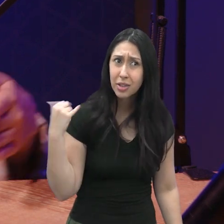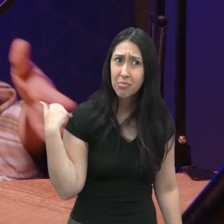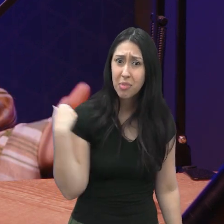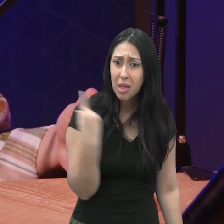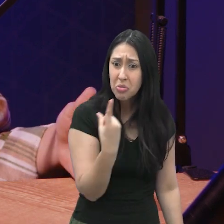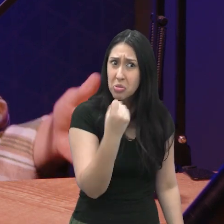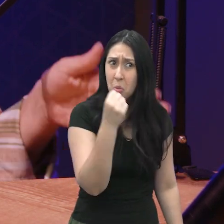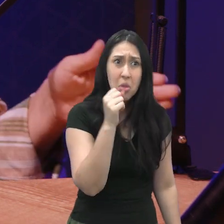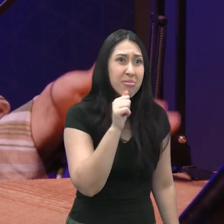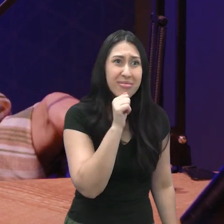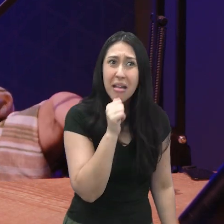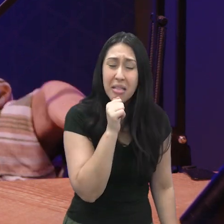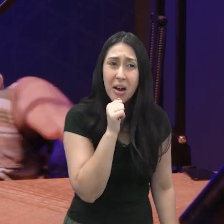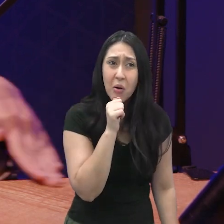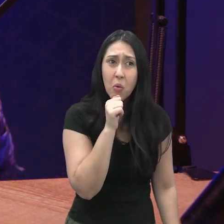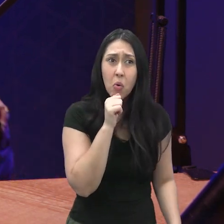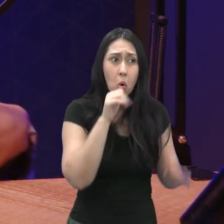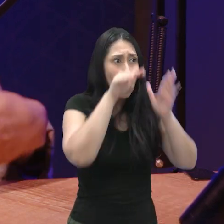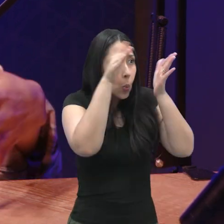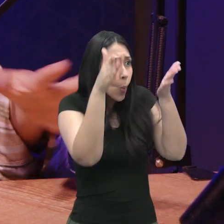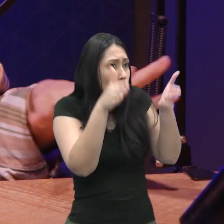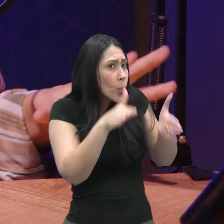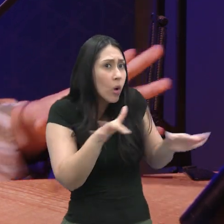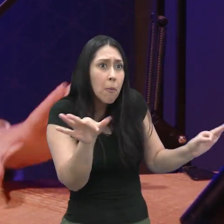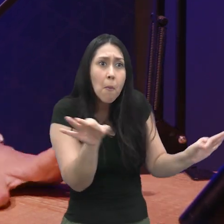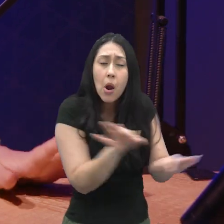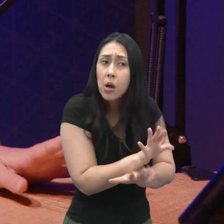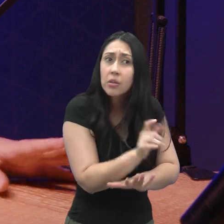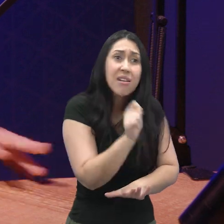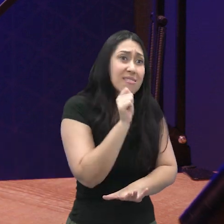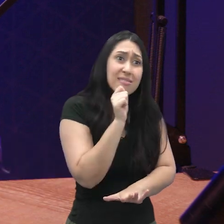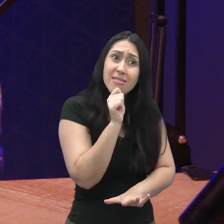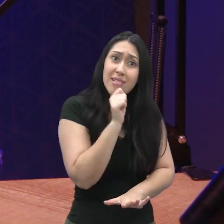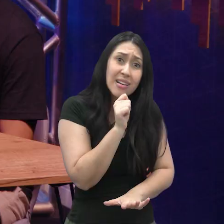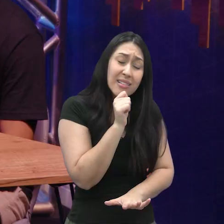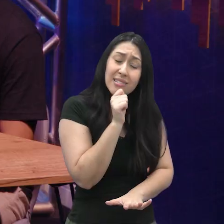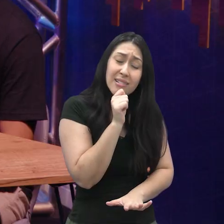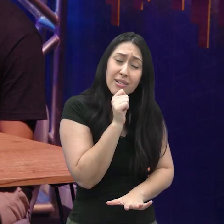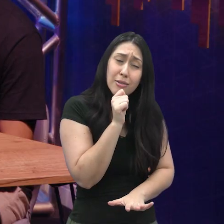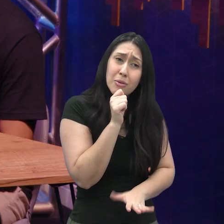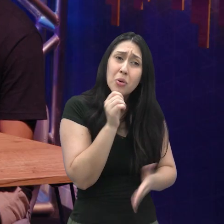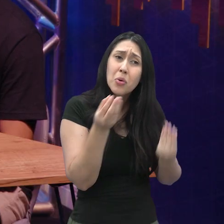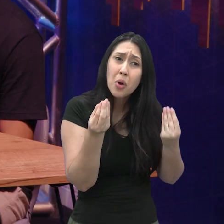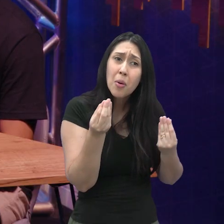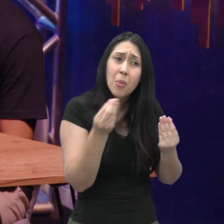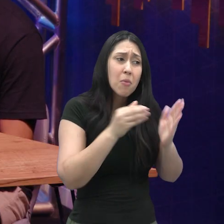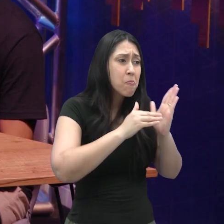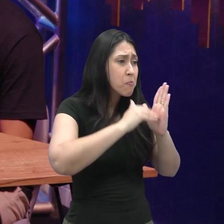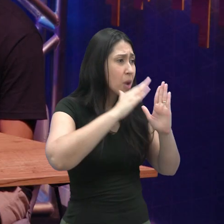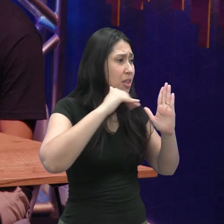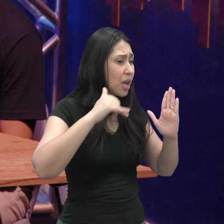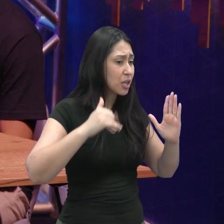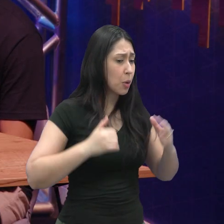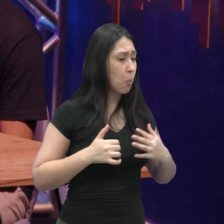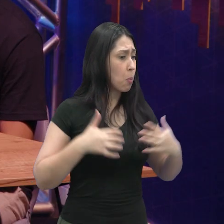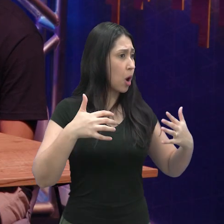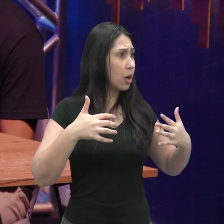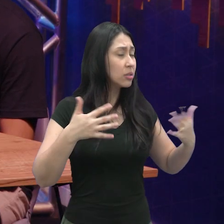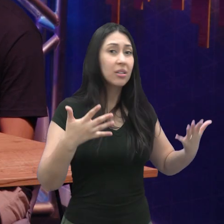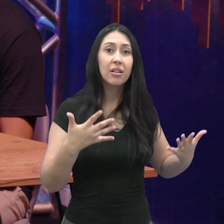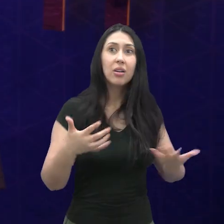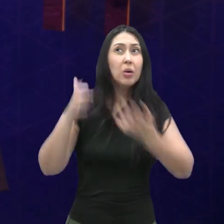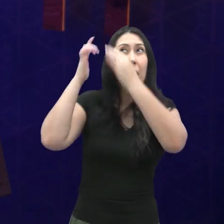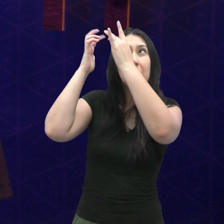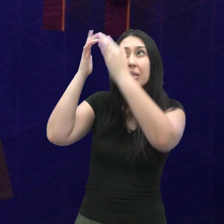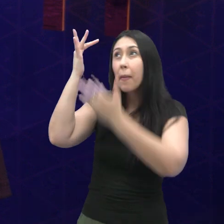pessoa menor de idade, o corpo dela ainda nem terminou de se formar direito, e os procedimentos estéticos já começam aí, então nem